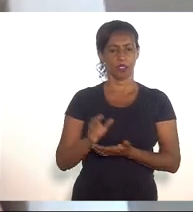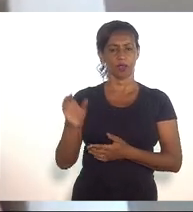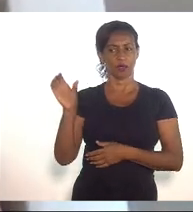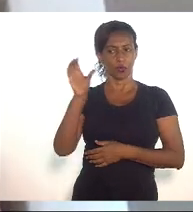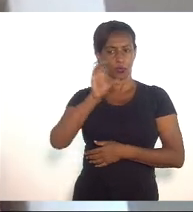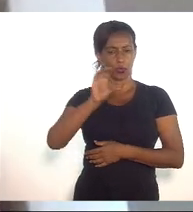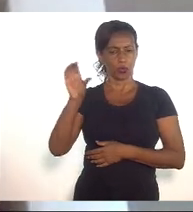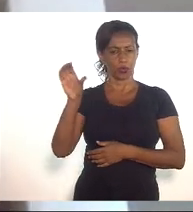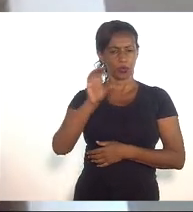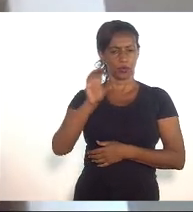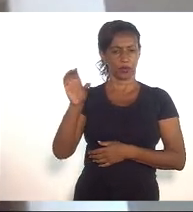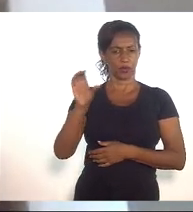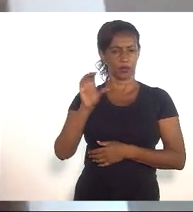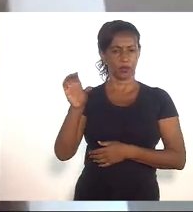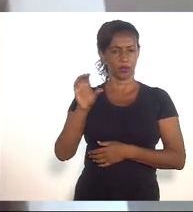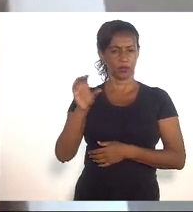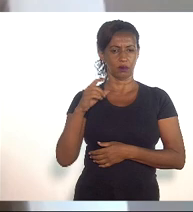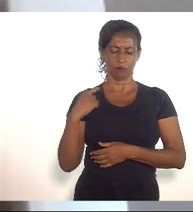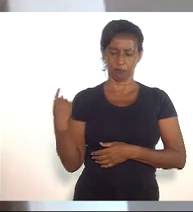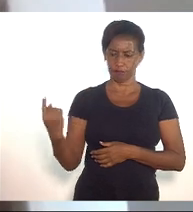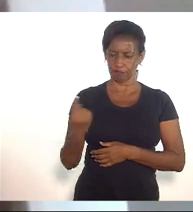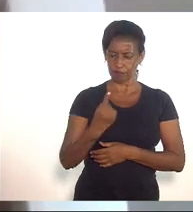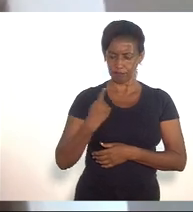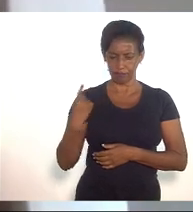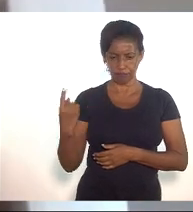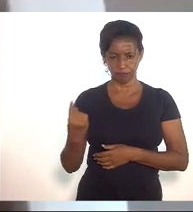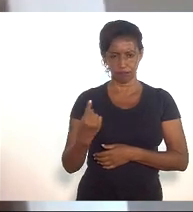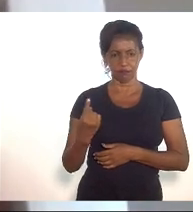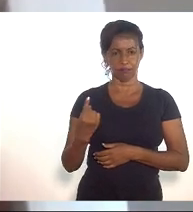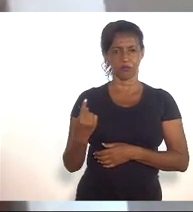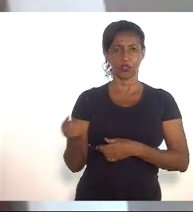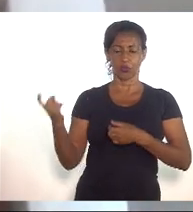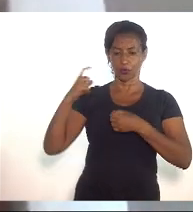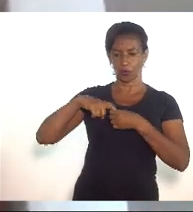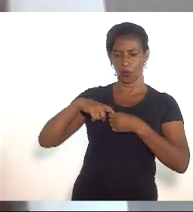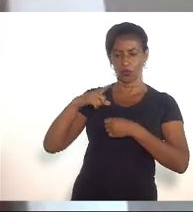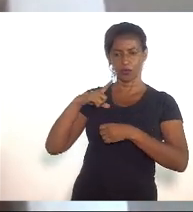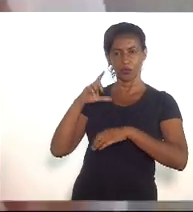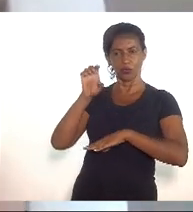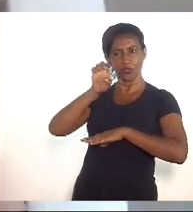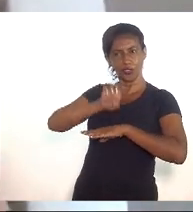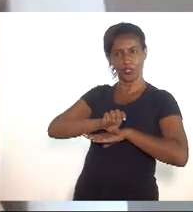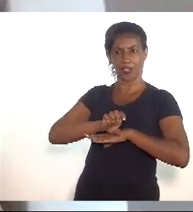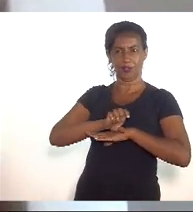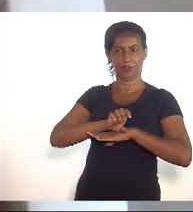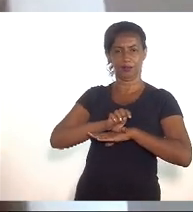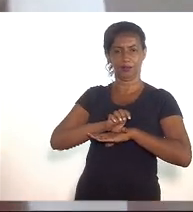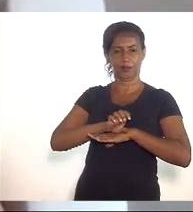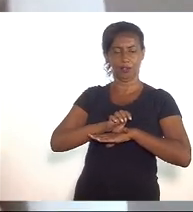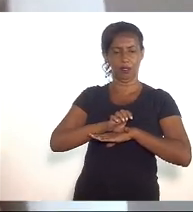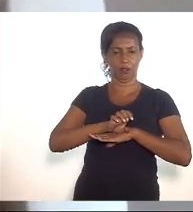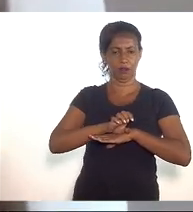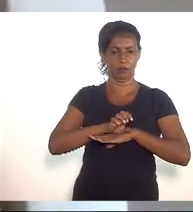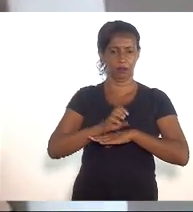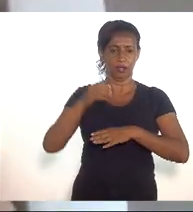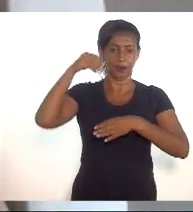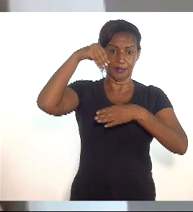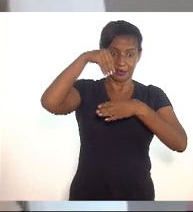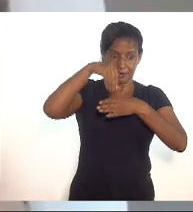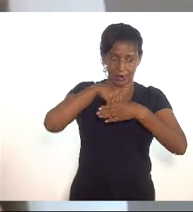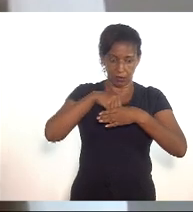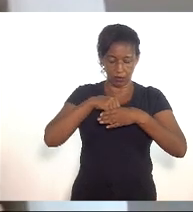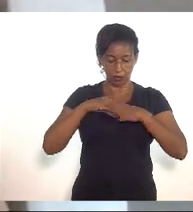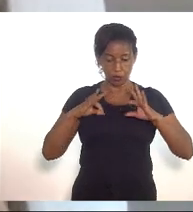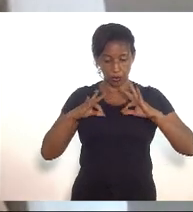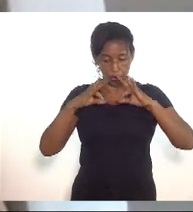coordenadas para que a gente construa a retomada do Estado. Agora, dentro das limitações que a gente tem